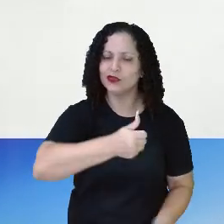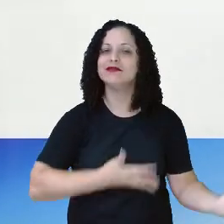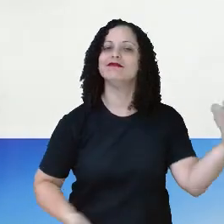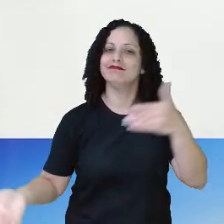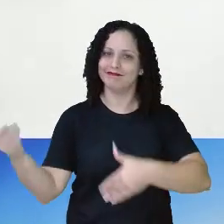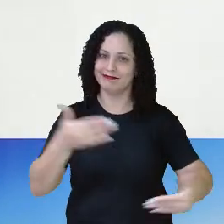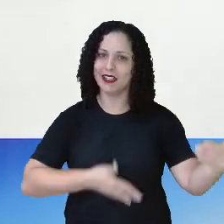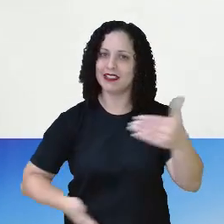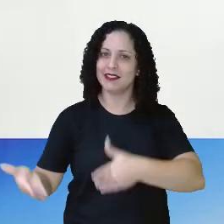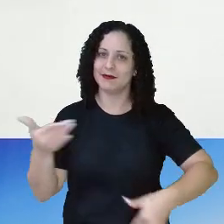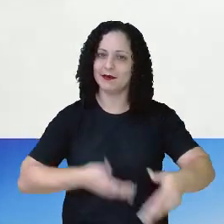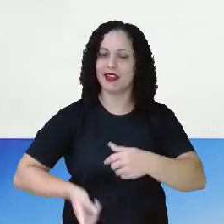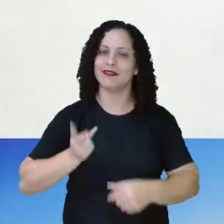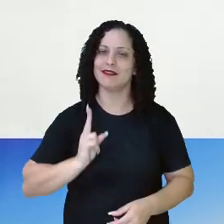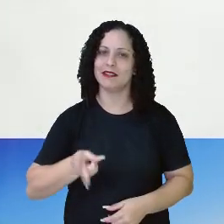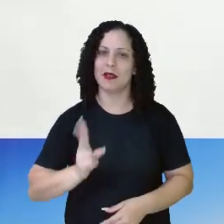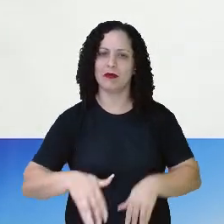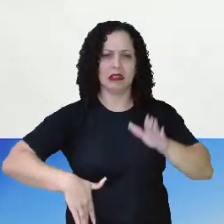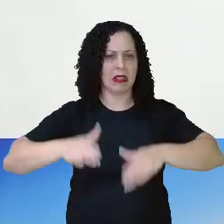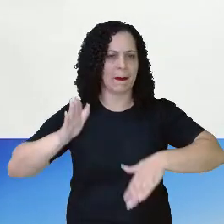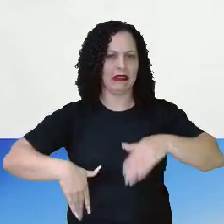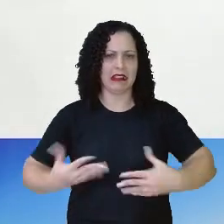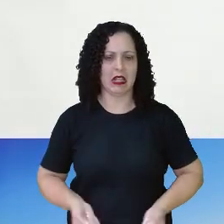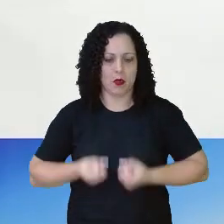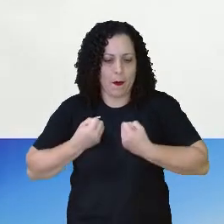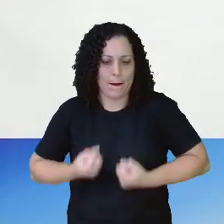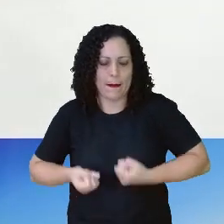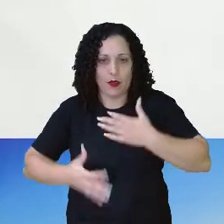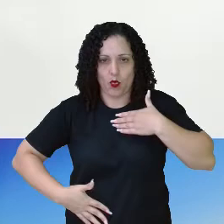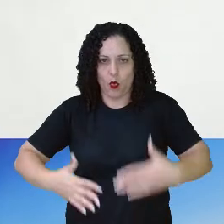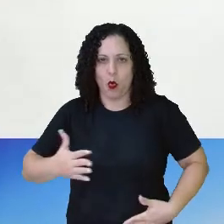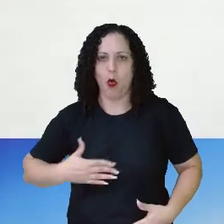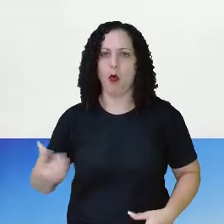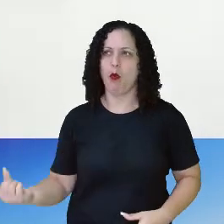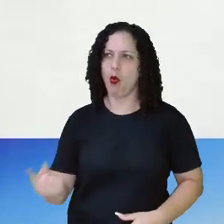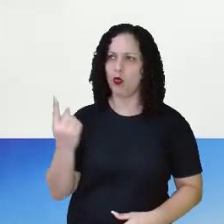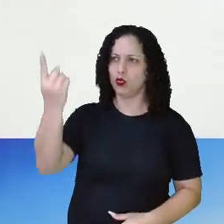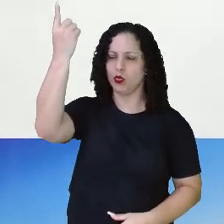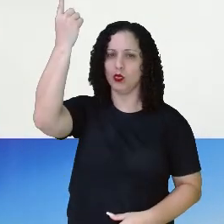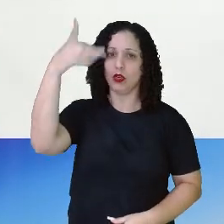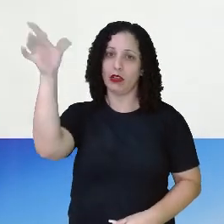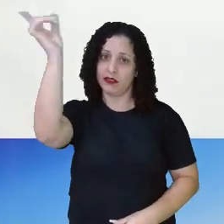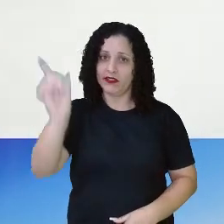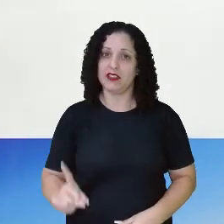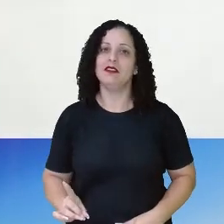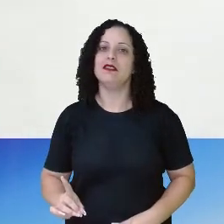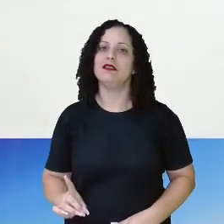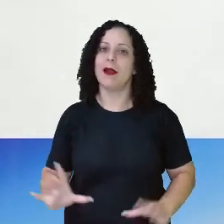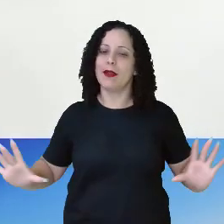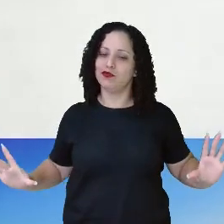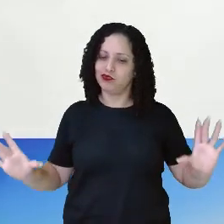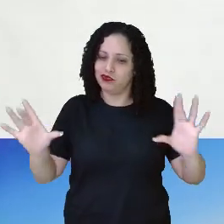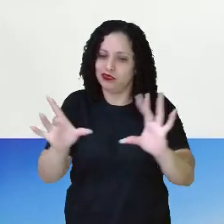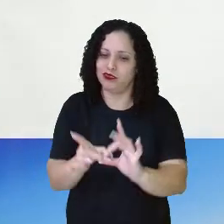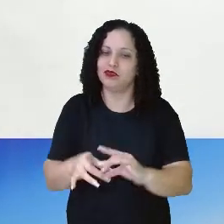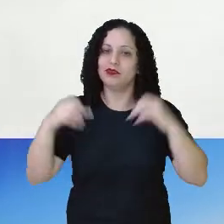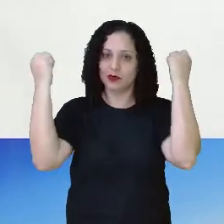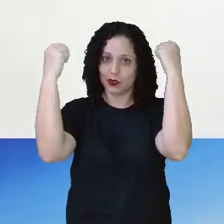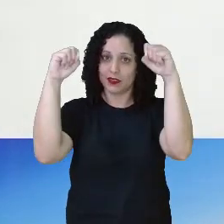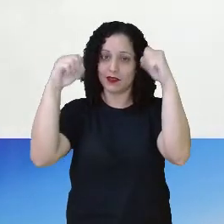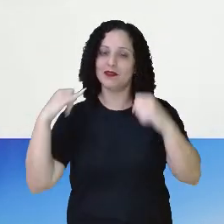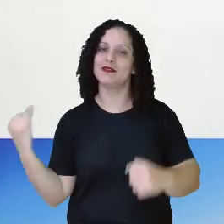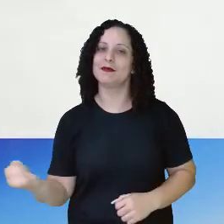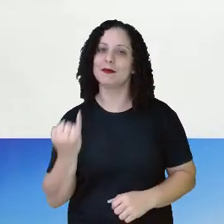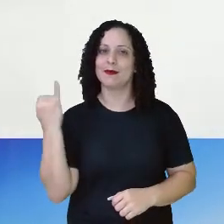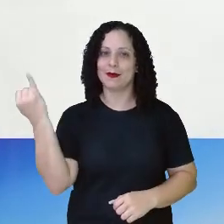estudantes, independente do seu tamanho, do seu peso, da sua deficiência. Esse momento da educação física é um momento muito importante